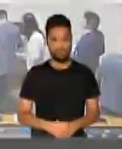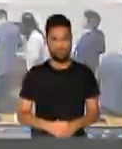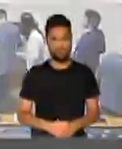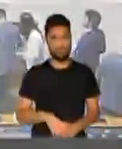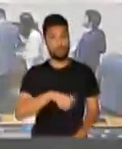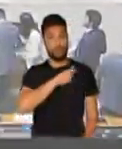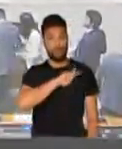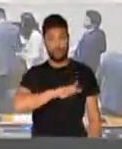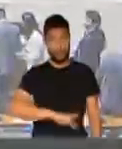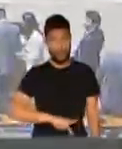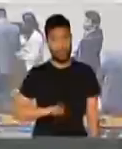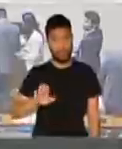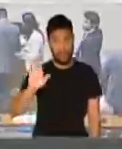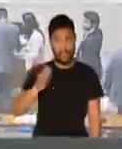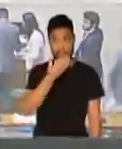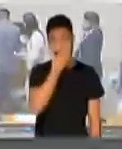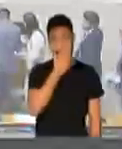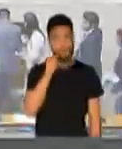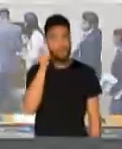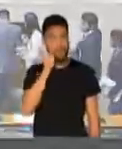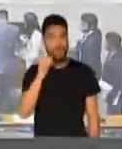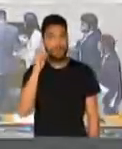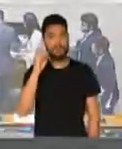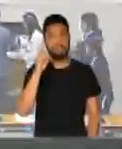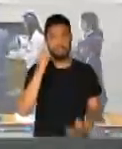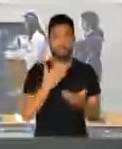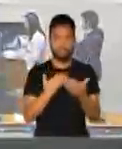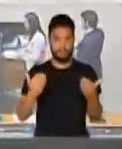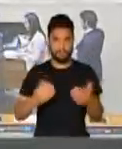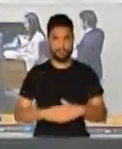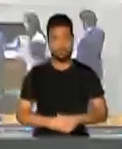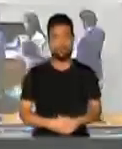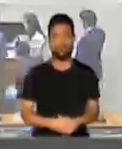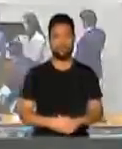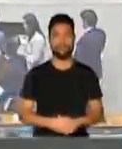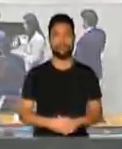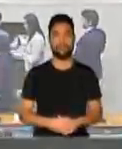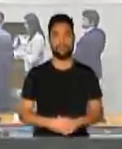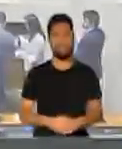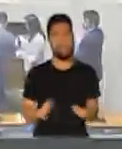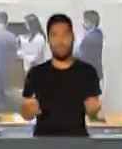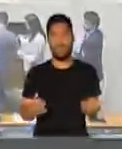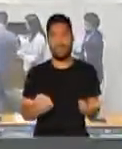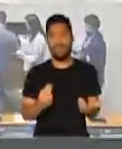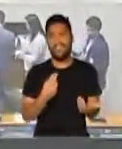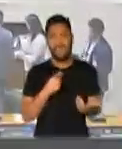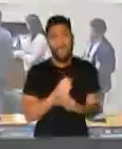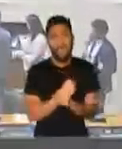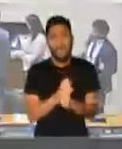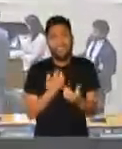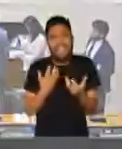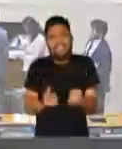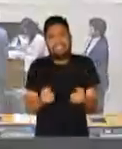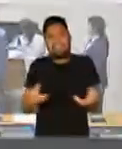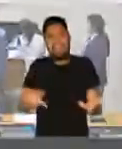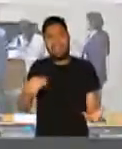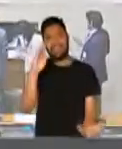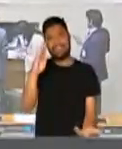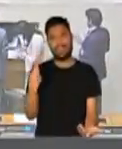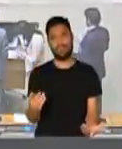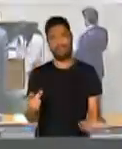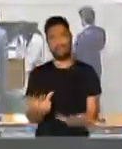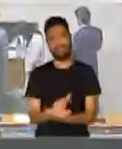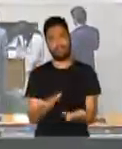Senhor presidente, senhoras e senhores, é inaceitável o que está acontecendo nesse